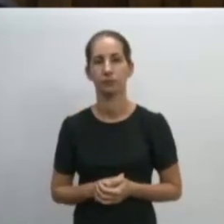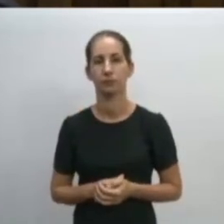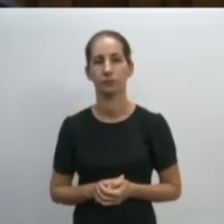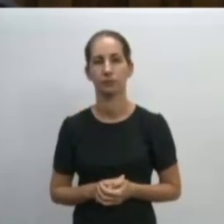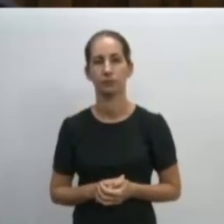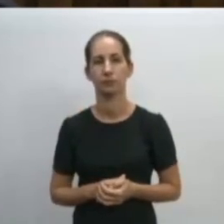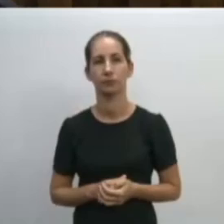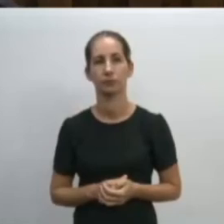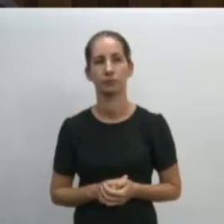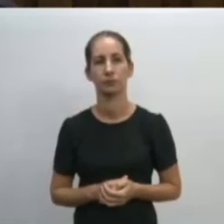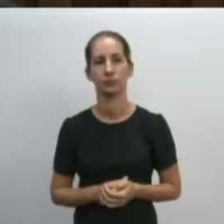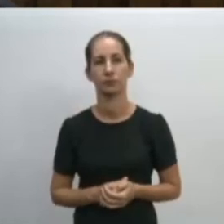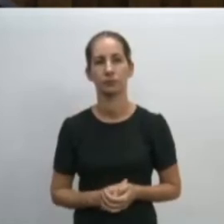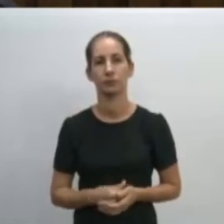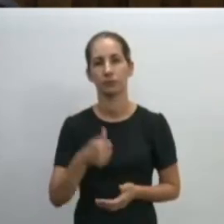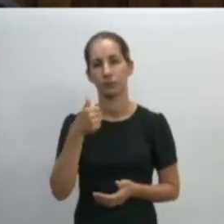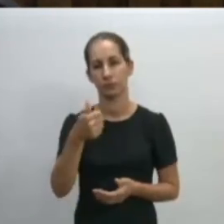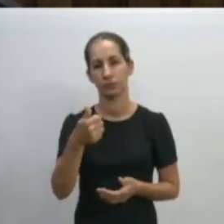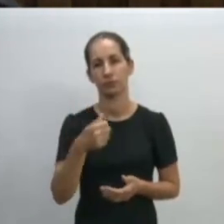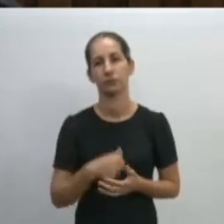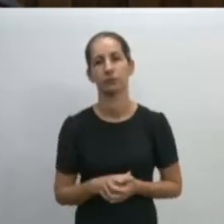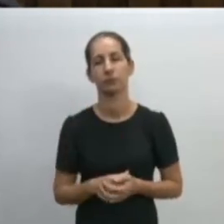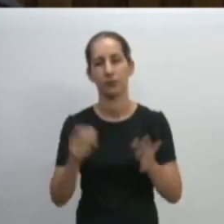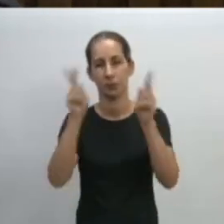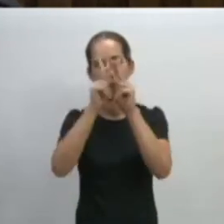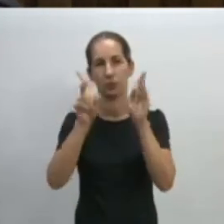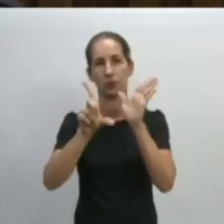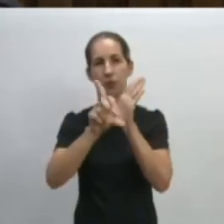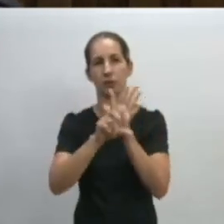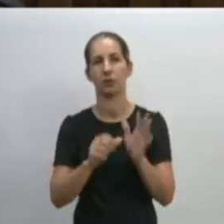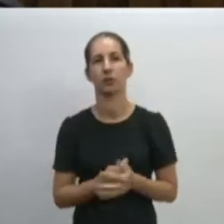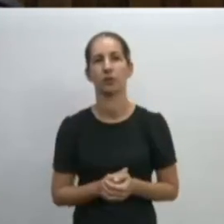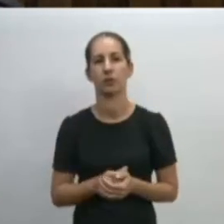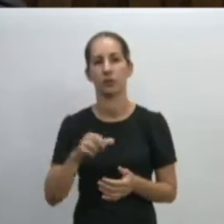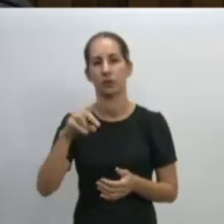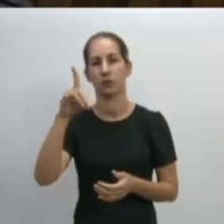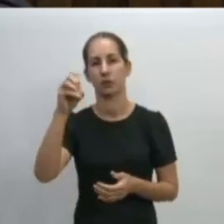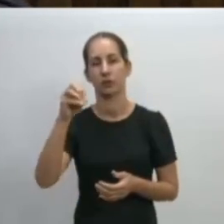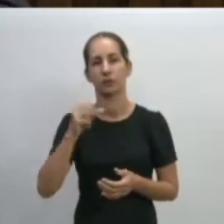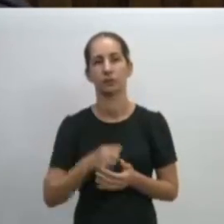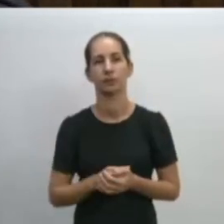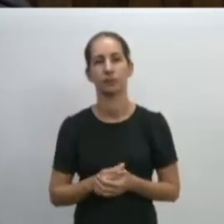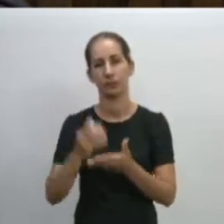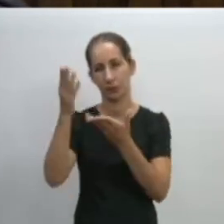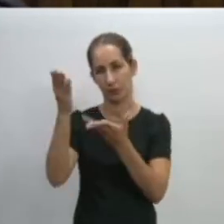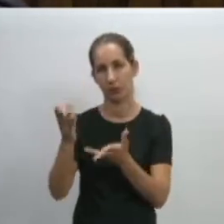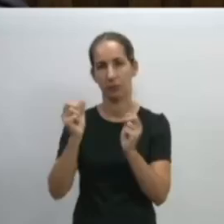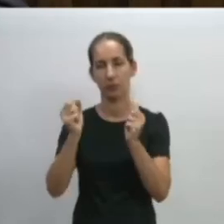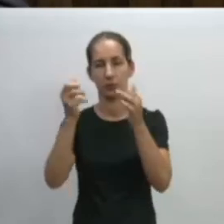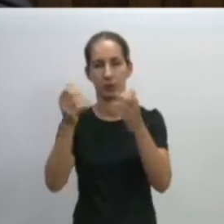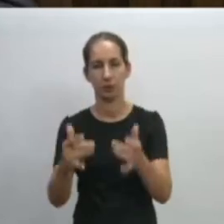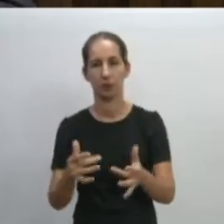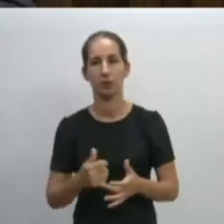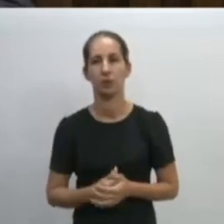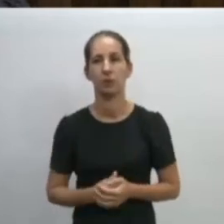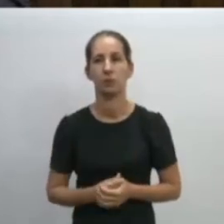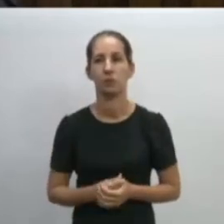permaneçam como estão. Aprovado o projeto de lei de vereador Nivaldo. Vossa Excelência pode declarar seu